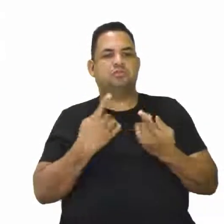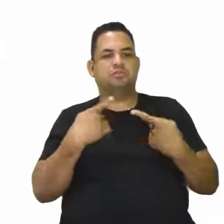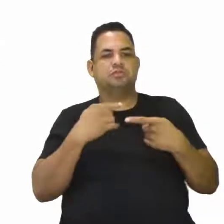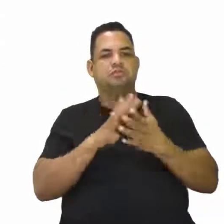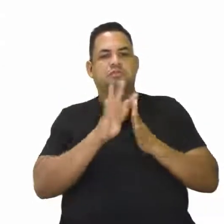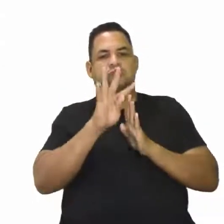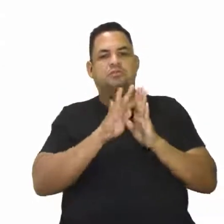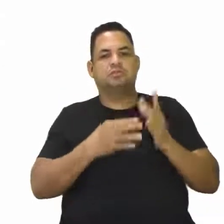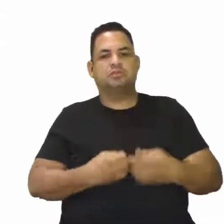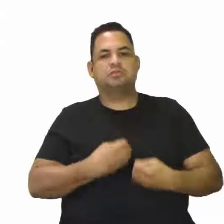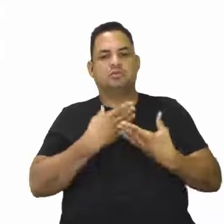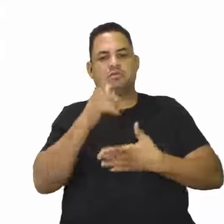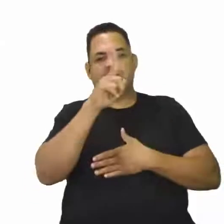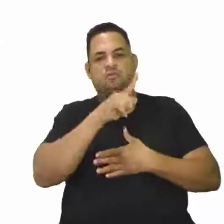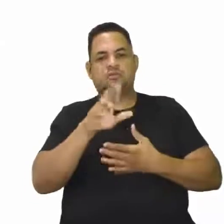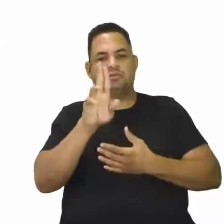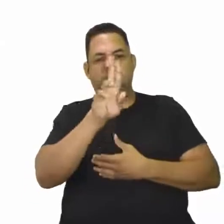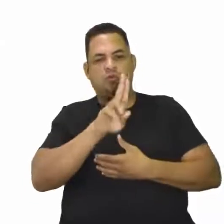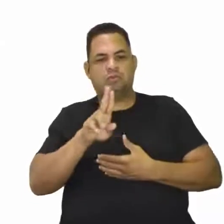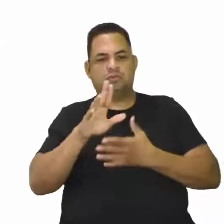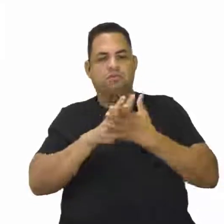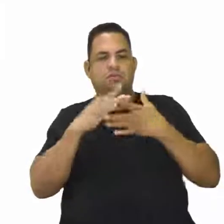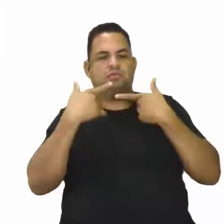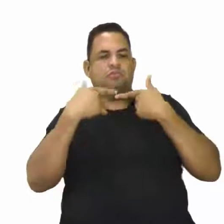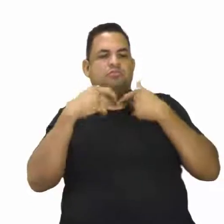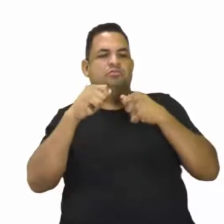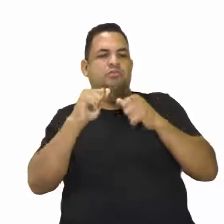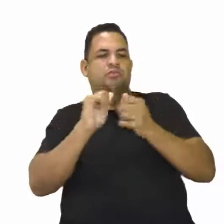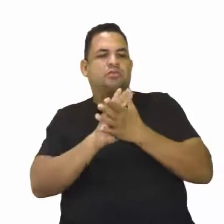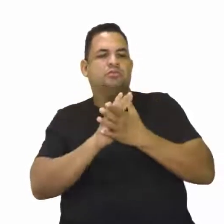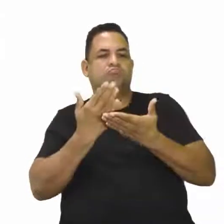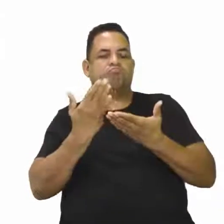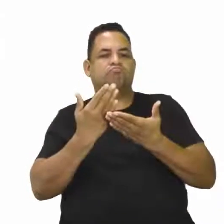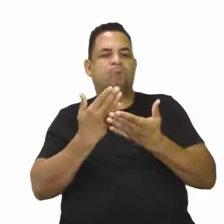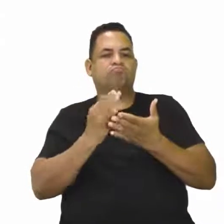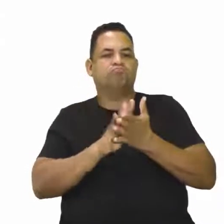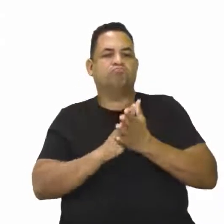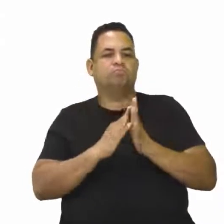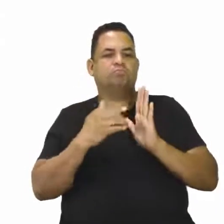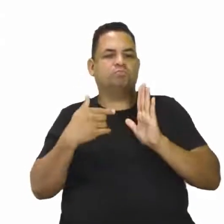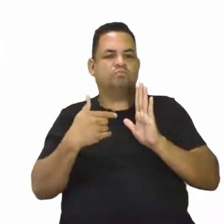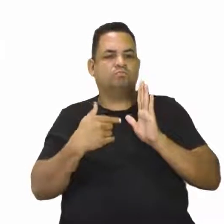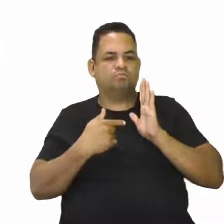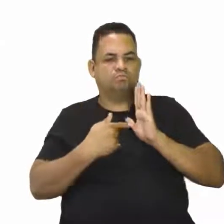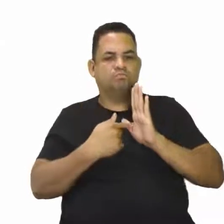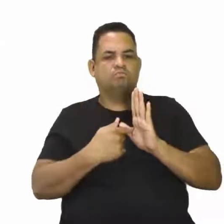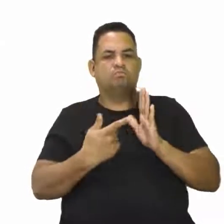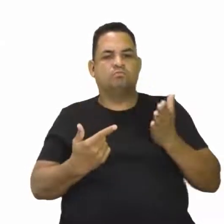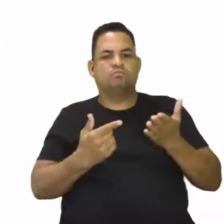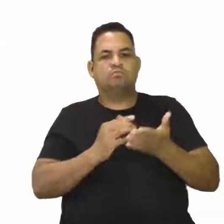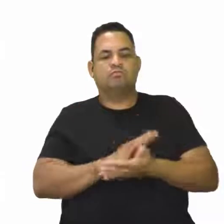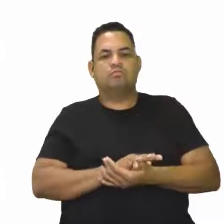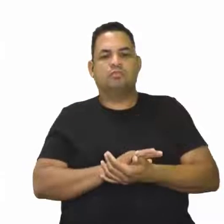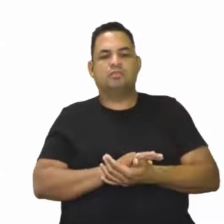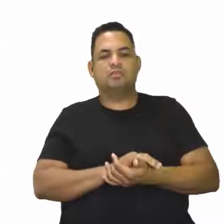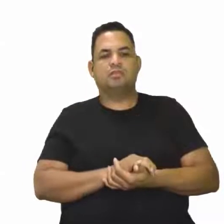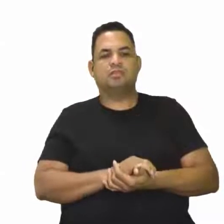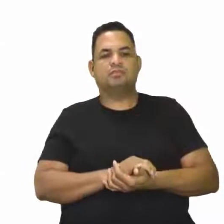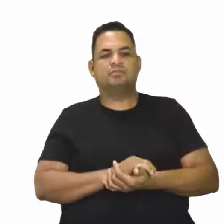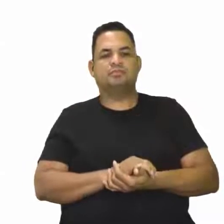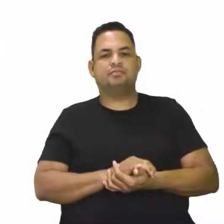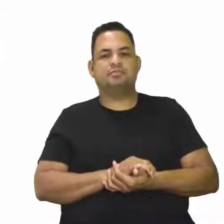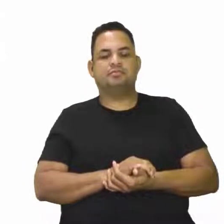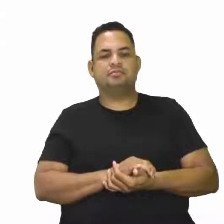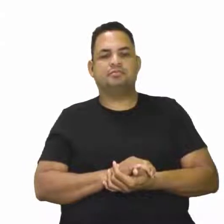ou literários, eles já vão utilizar uma linguagem mais conotativa. Ele vai utilizar, ele não